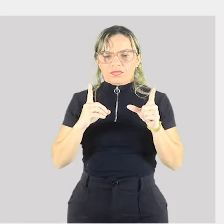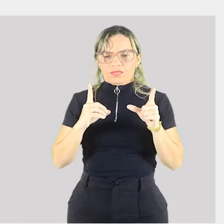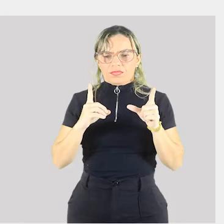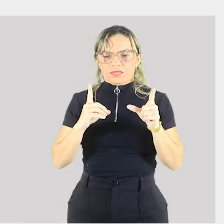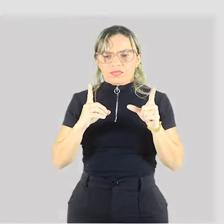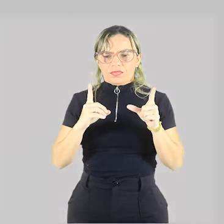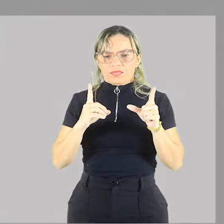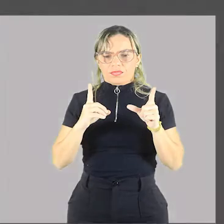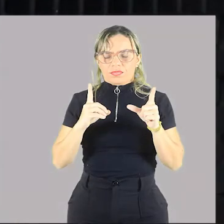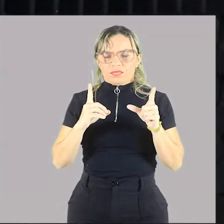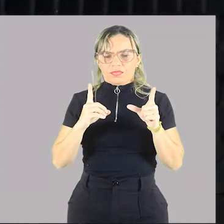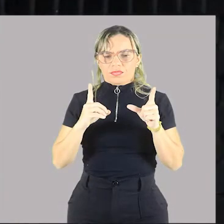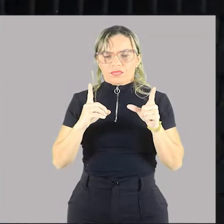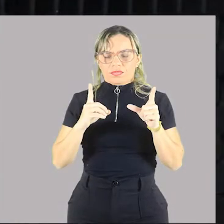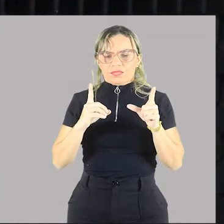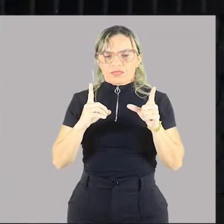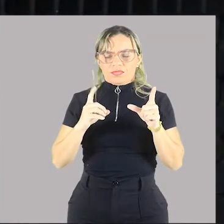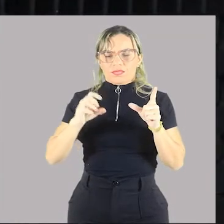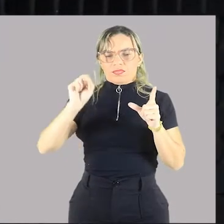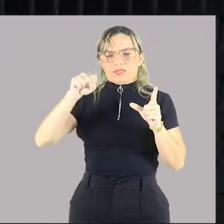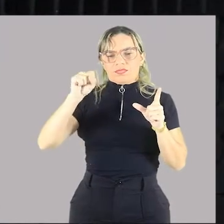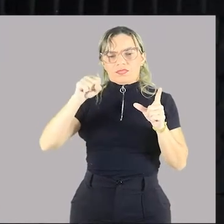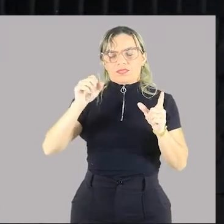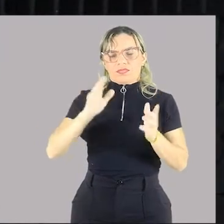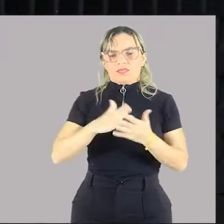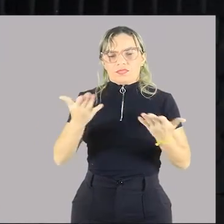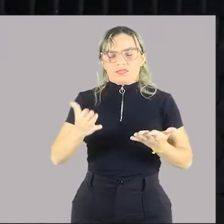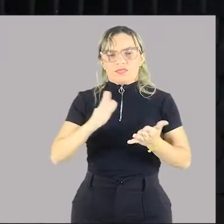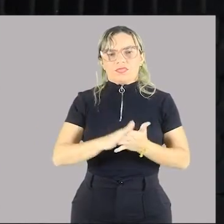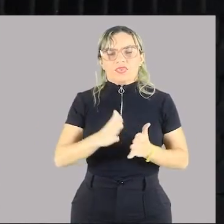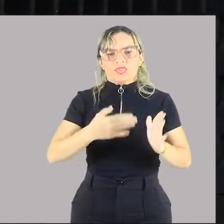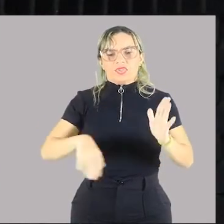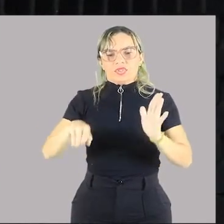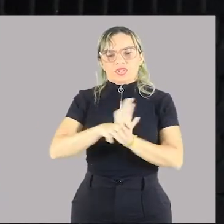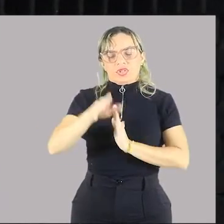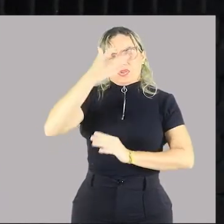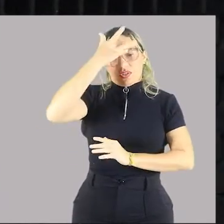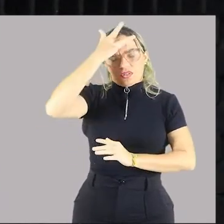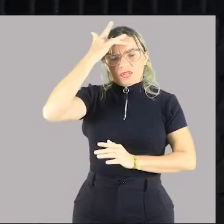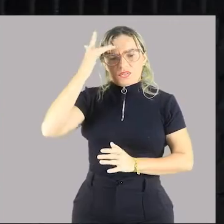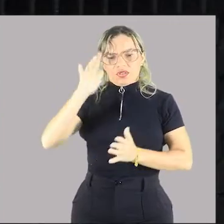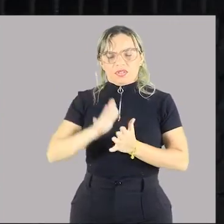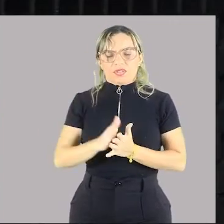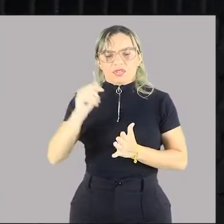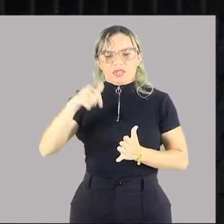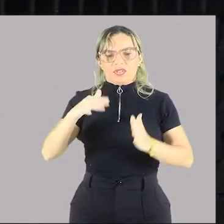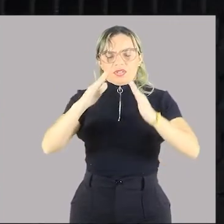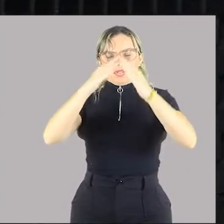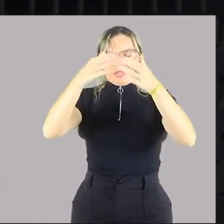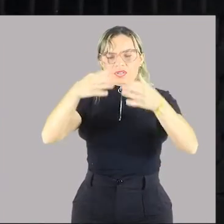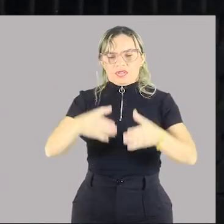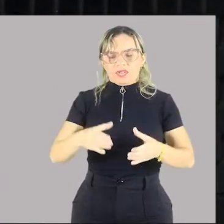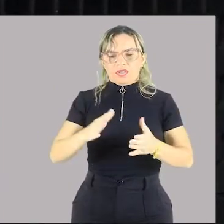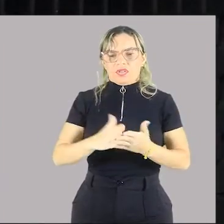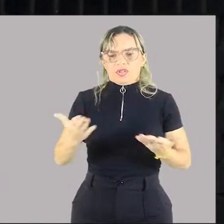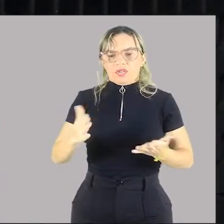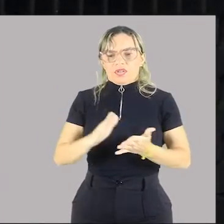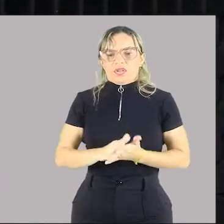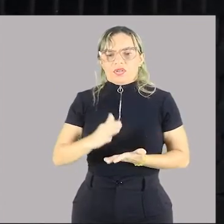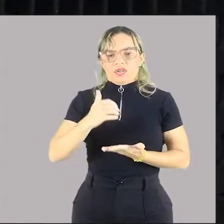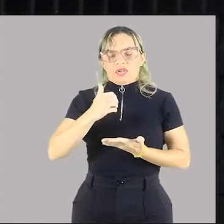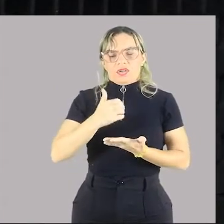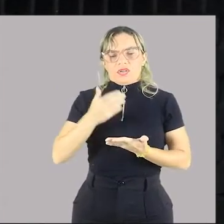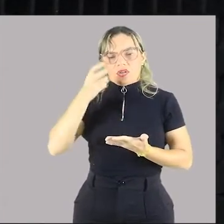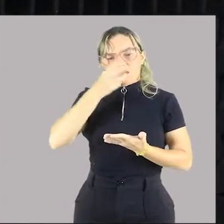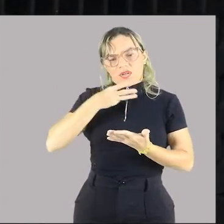as redes de sociabilidade. Repare que ele recebe as visitas oferecendo esses doces, essas iguarias. Então, é uma forma de assegurar